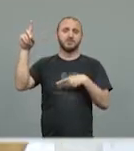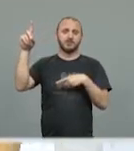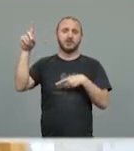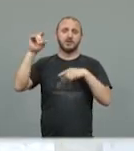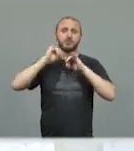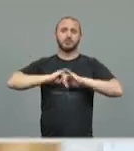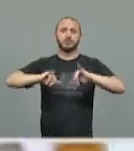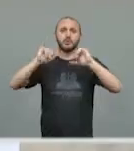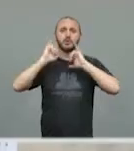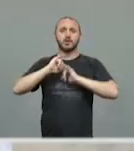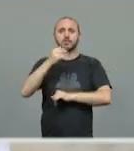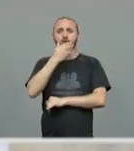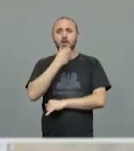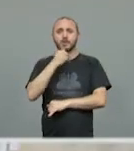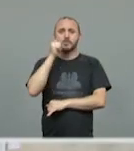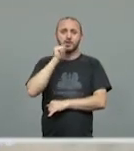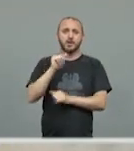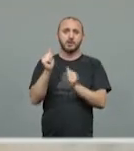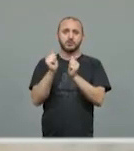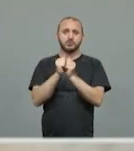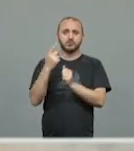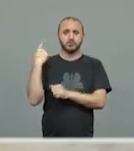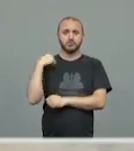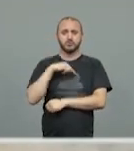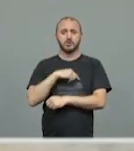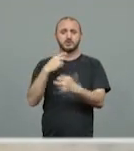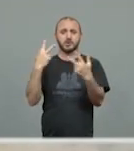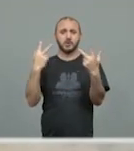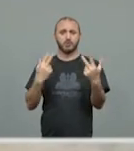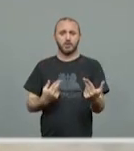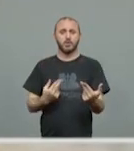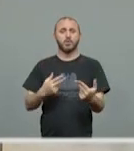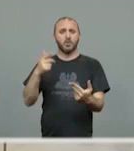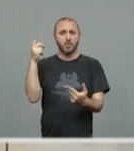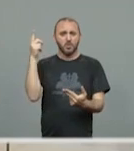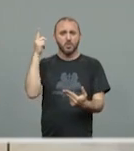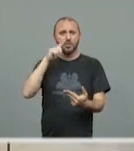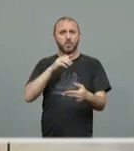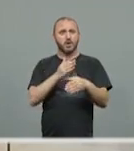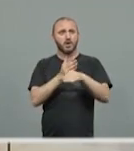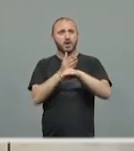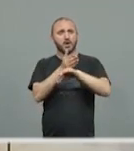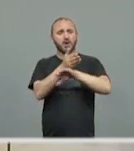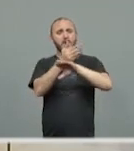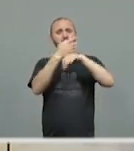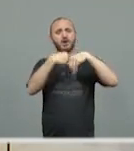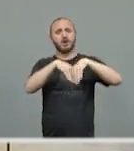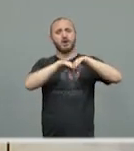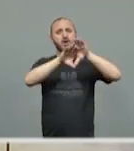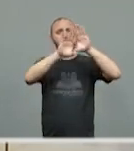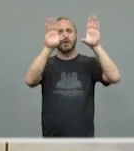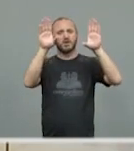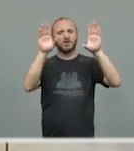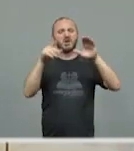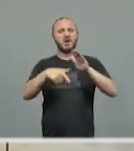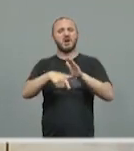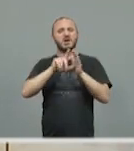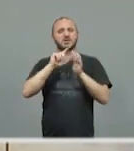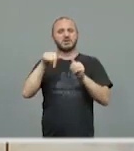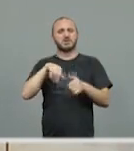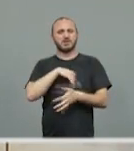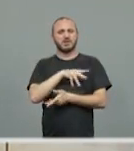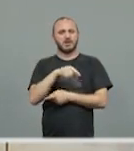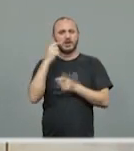proclamando que homens e mulheres como nós conseguiram passar pelo vale da tribulação. Se